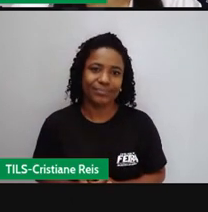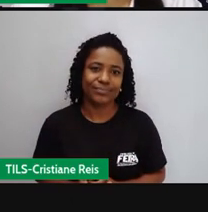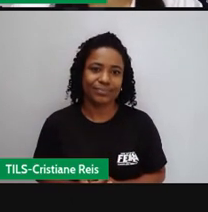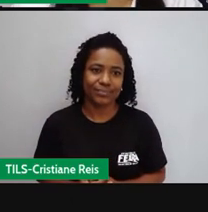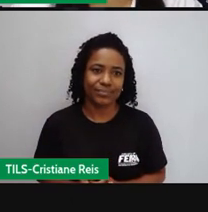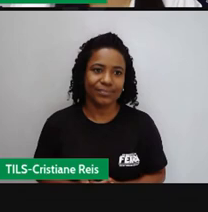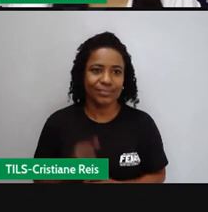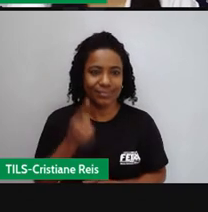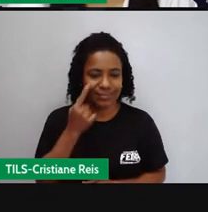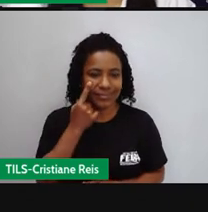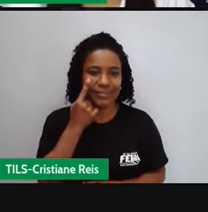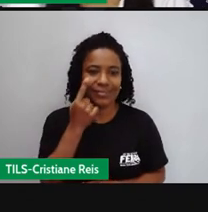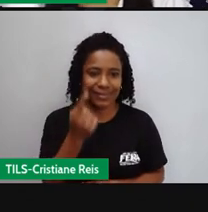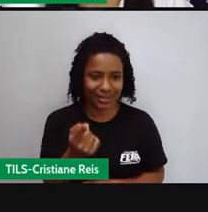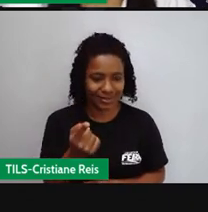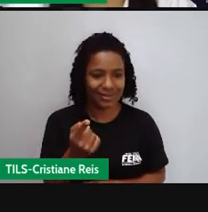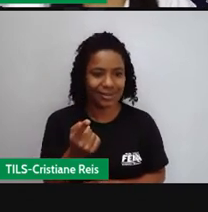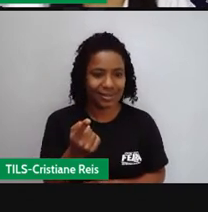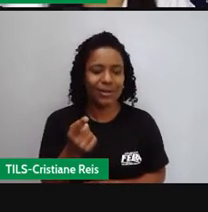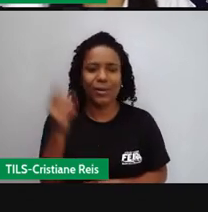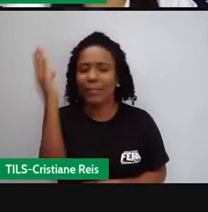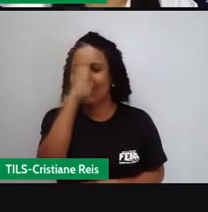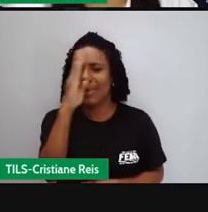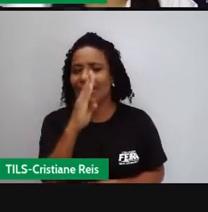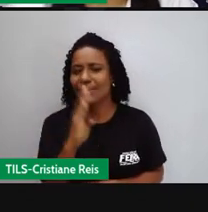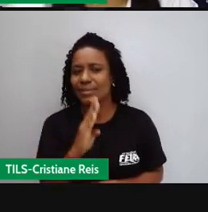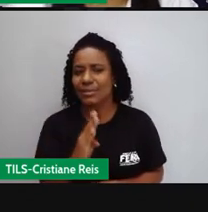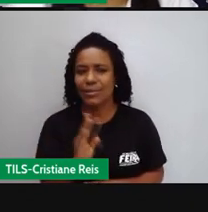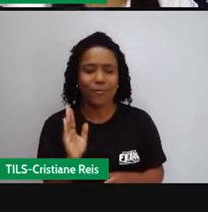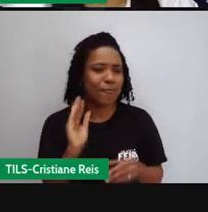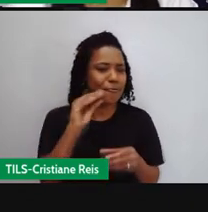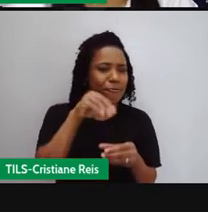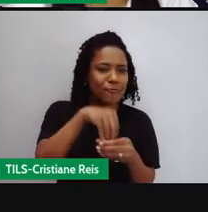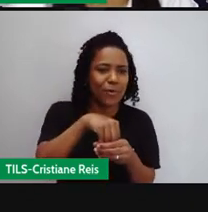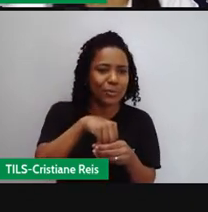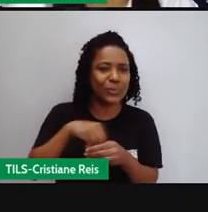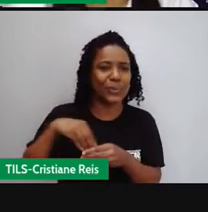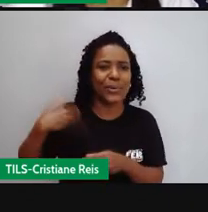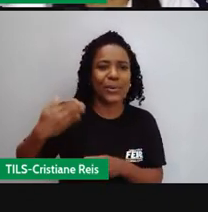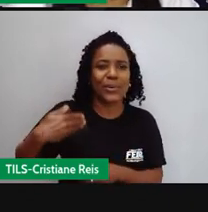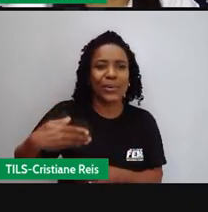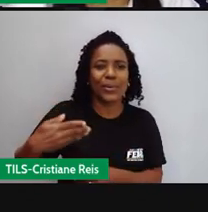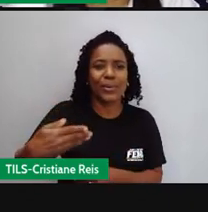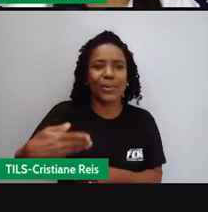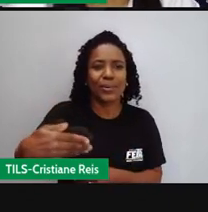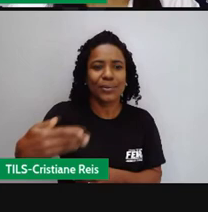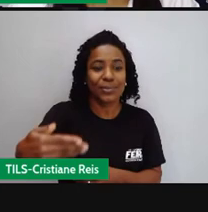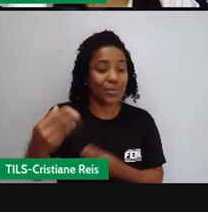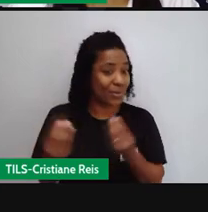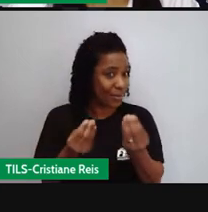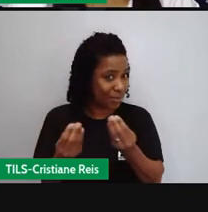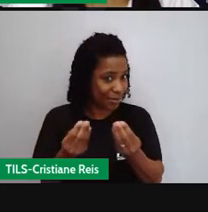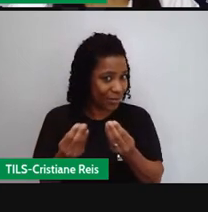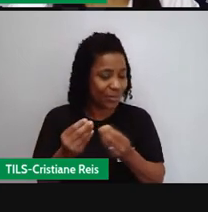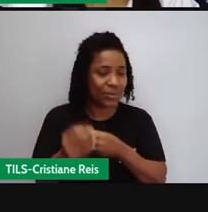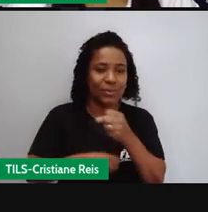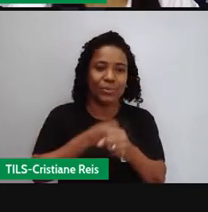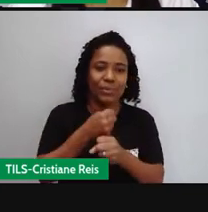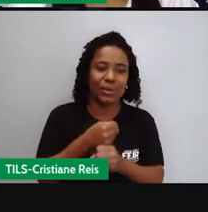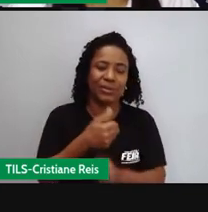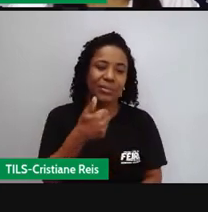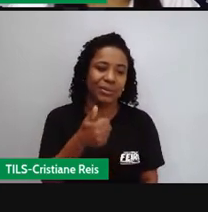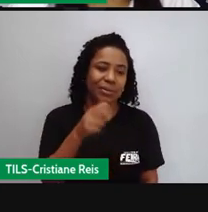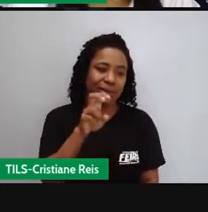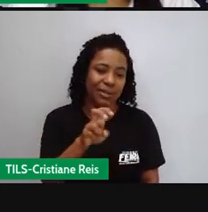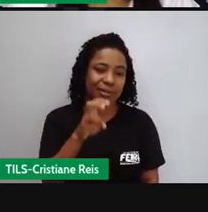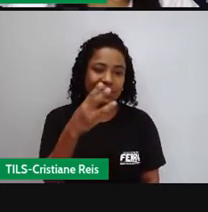E aí a gente observa o voto no Brasil, como é que ele aconteceu. Em 1532, nós temos a